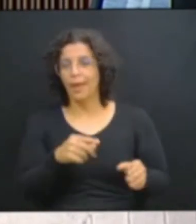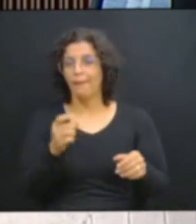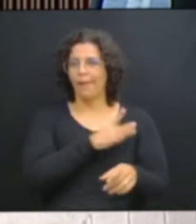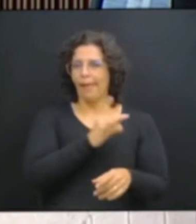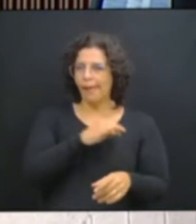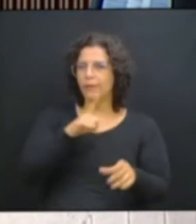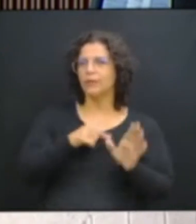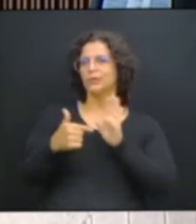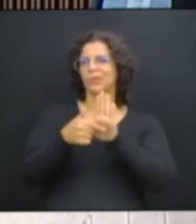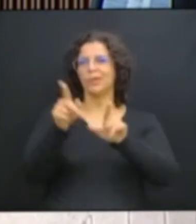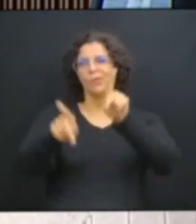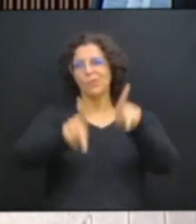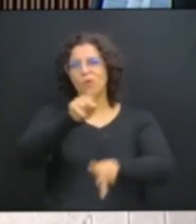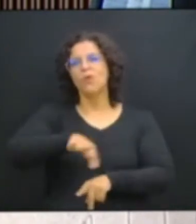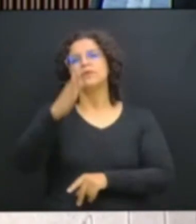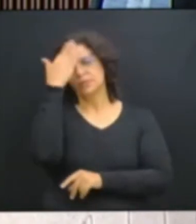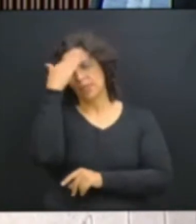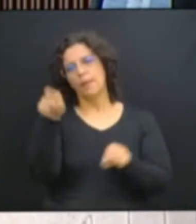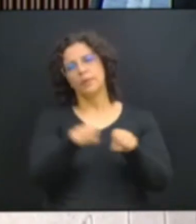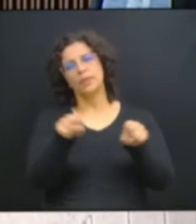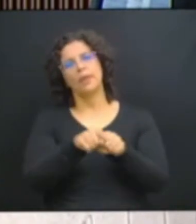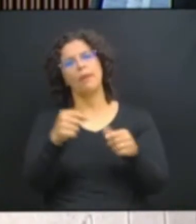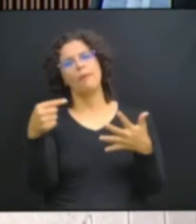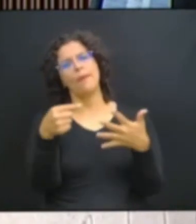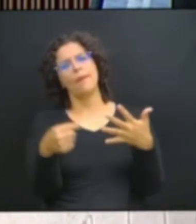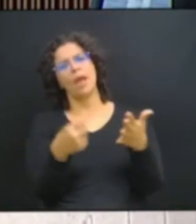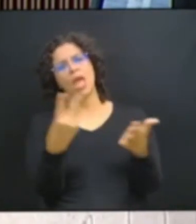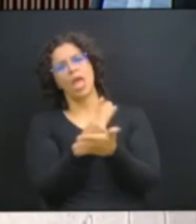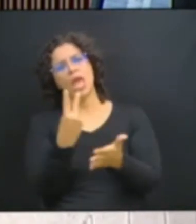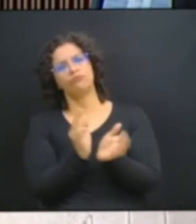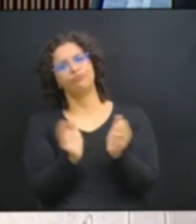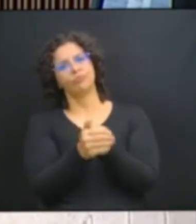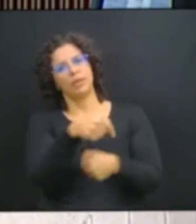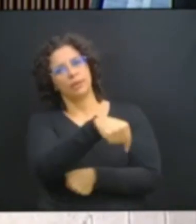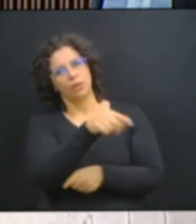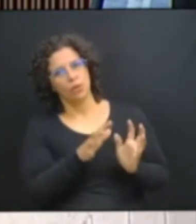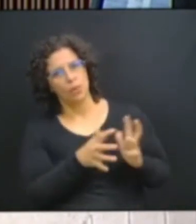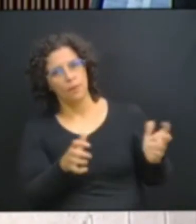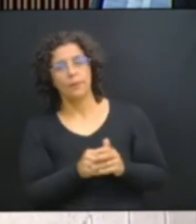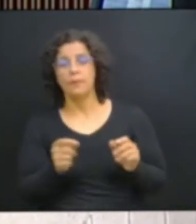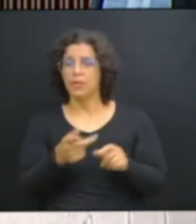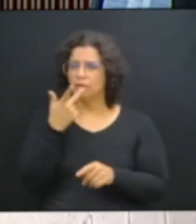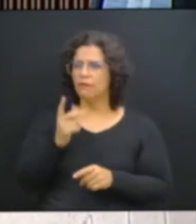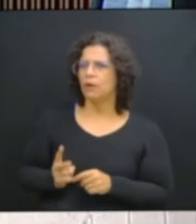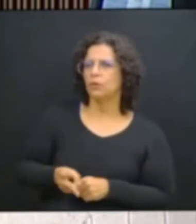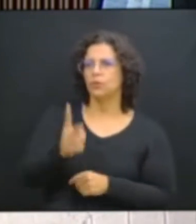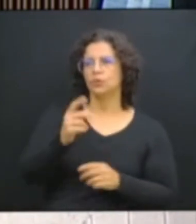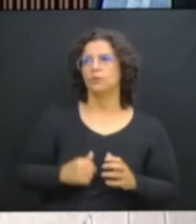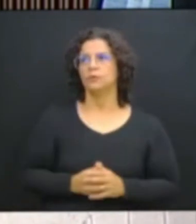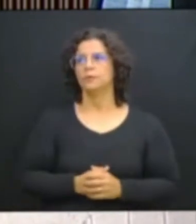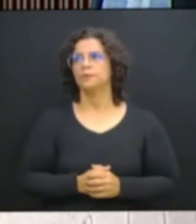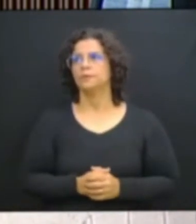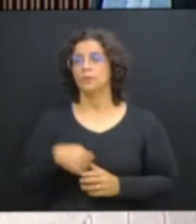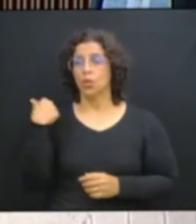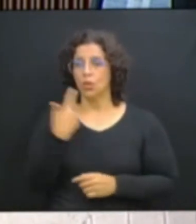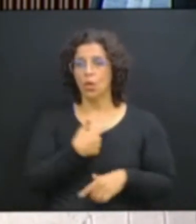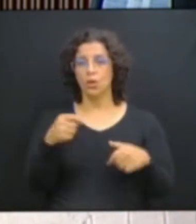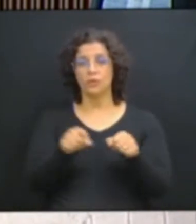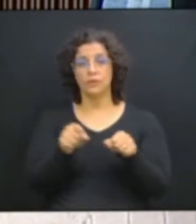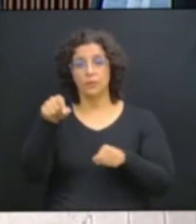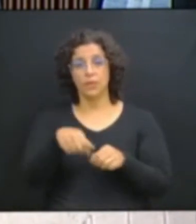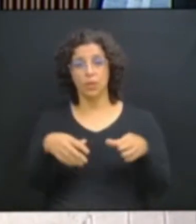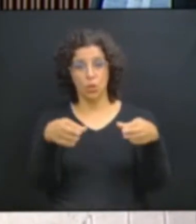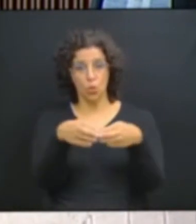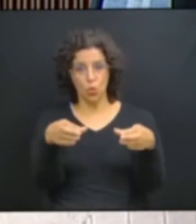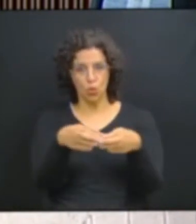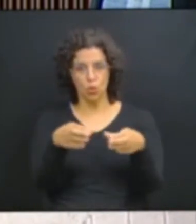medo que as pessoas saibam de tudo o que está acontecendo aqui. Mas eu vou mais além. Nós fizemos aqui uma